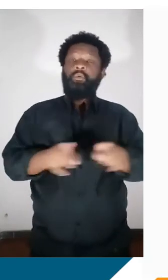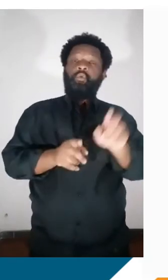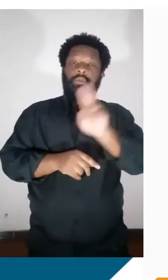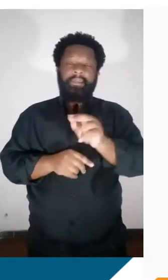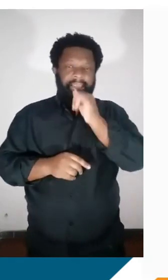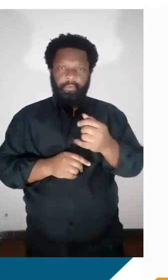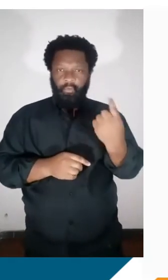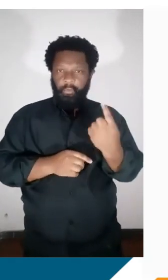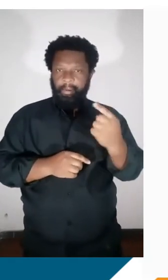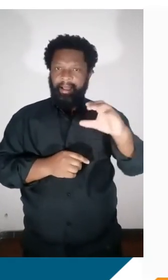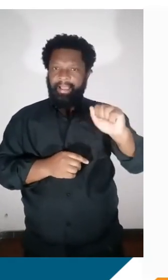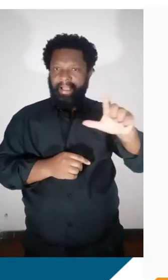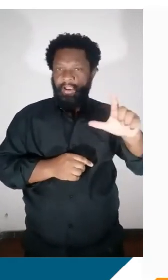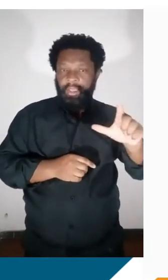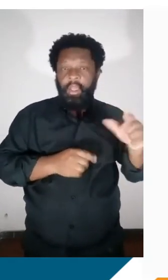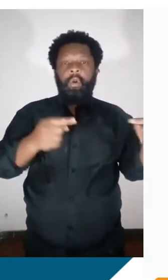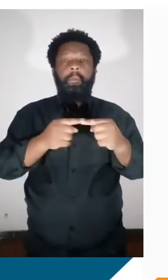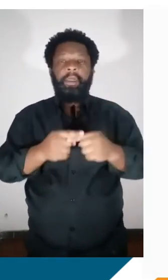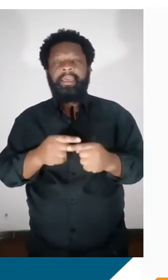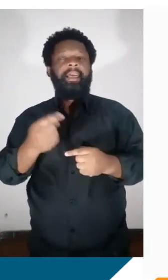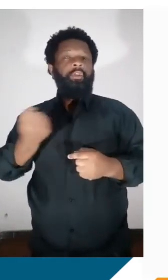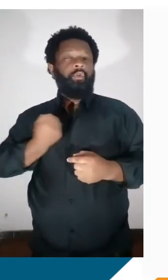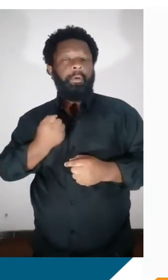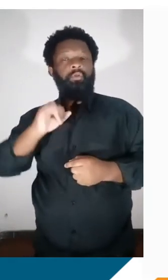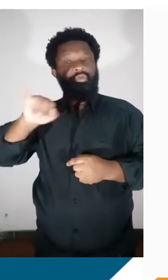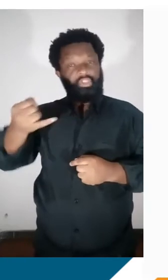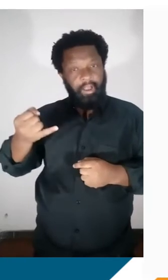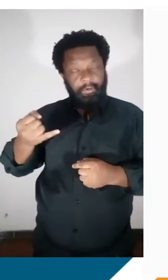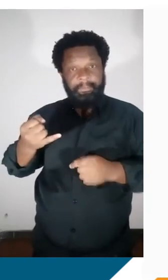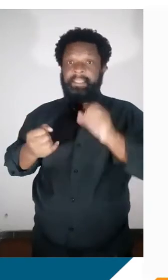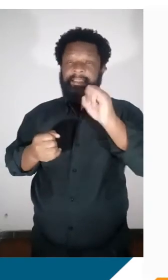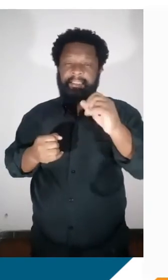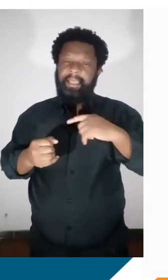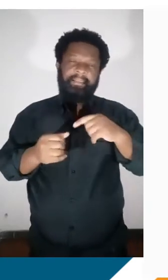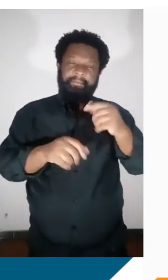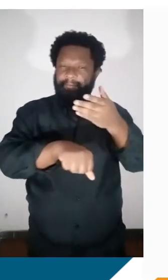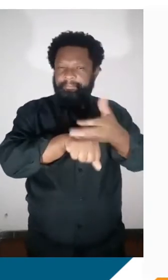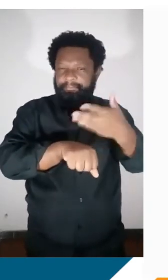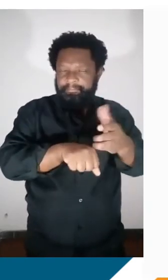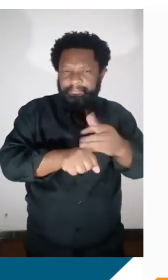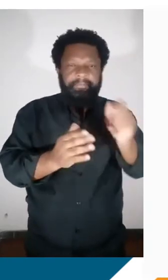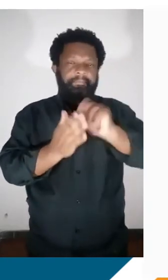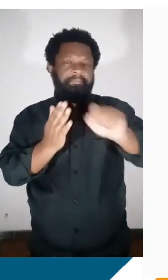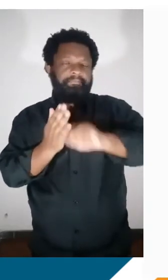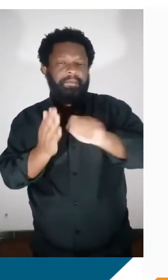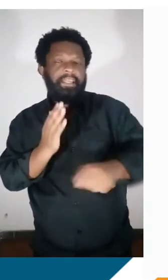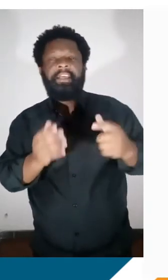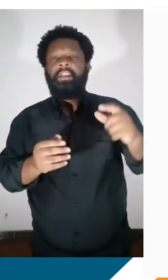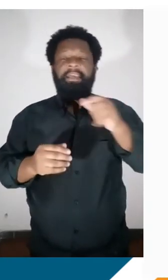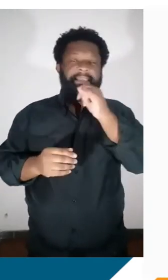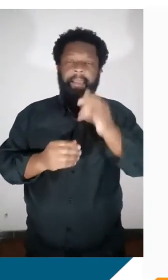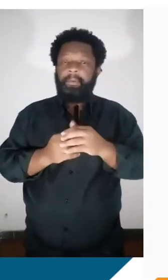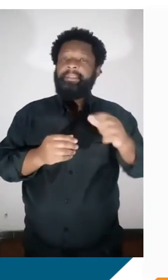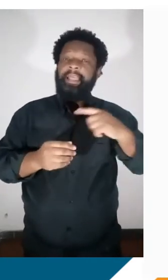Uma caloria equivale a 4,18 joules. Então, se você estiver fazendo um exercício e esse exercício,